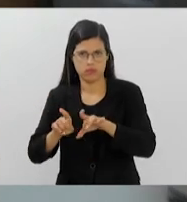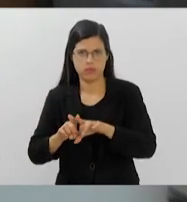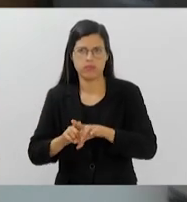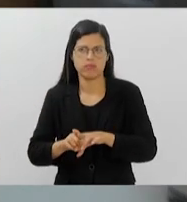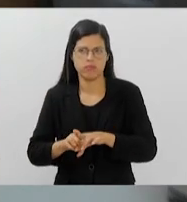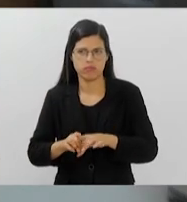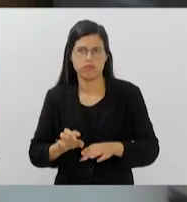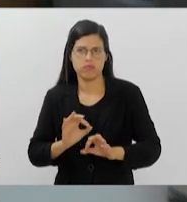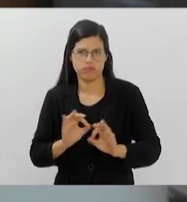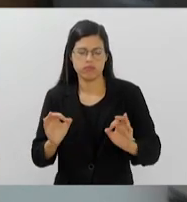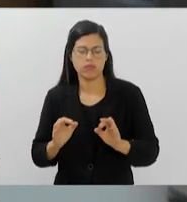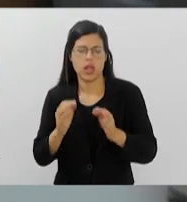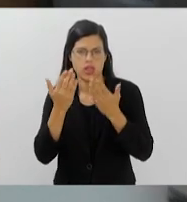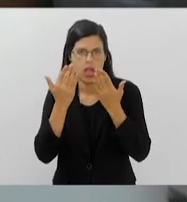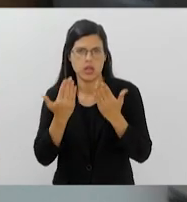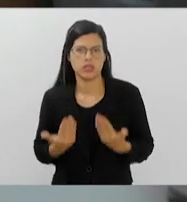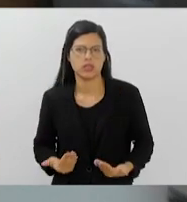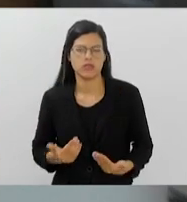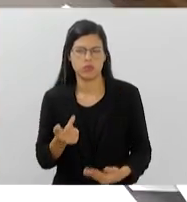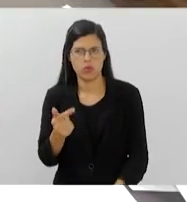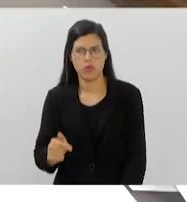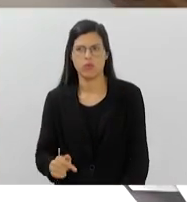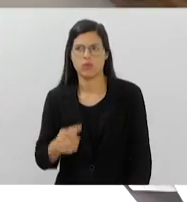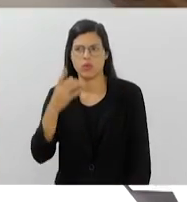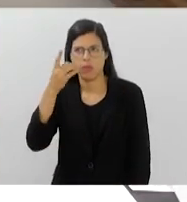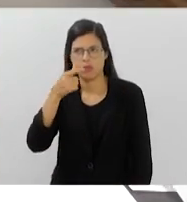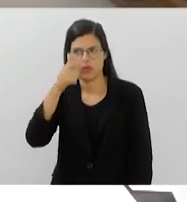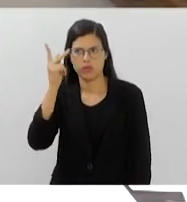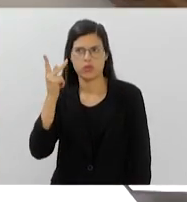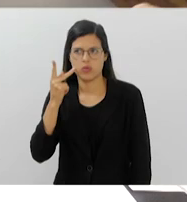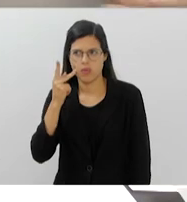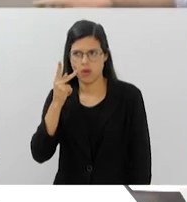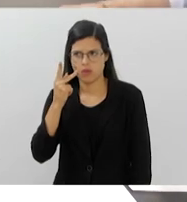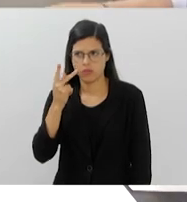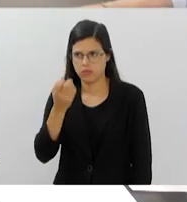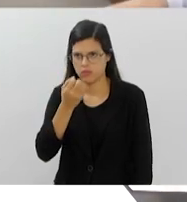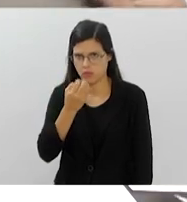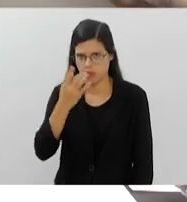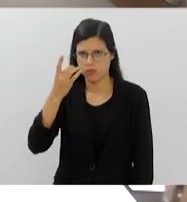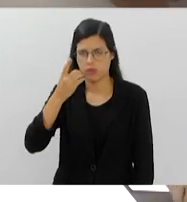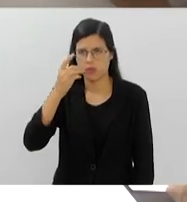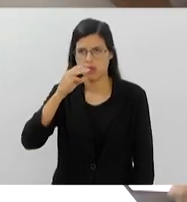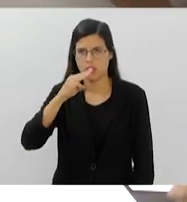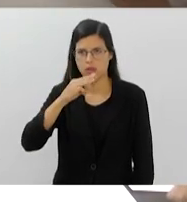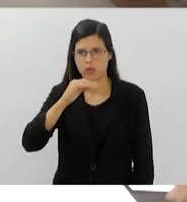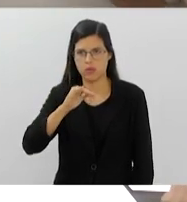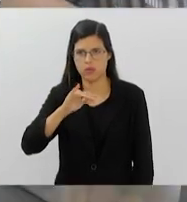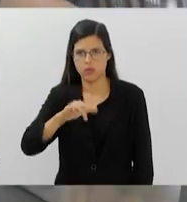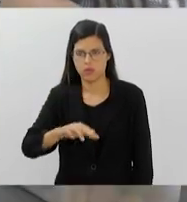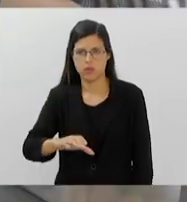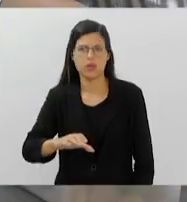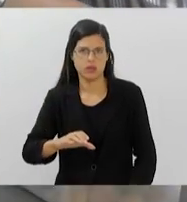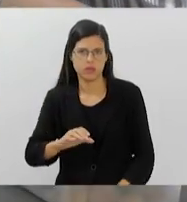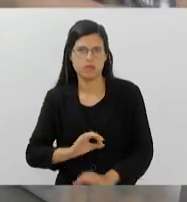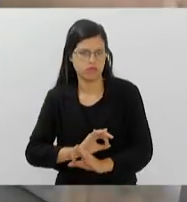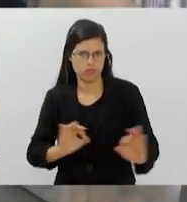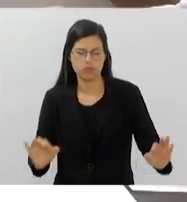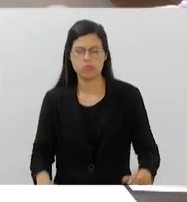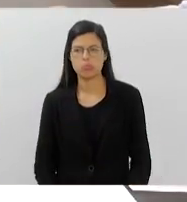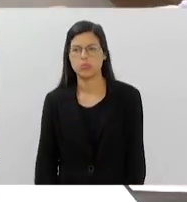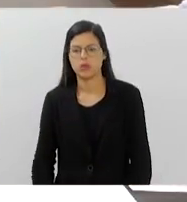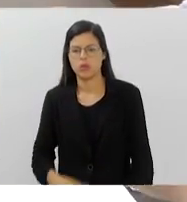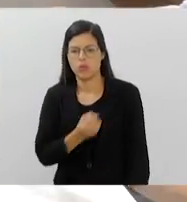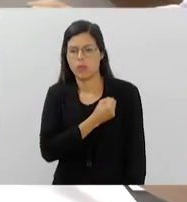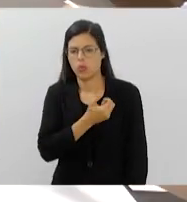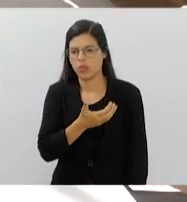Perfeito. Vista. Vistas, então, o deputado Luiz Paulo. Satisfaz, deputado Mink? Te discute plenamente, na volta. Plenamente. Perfeito. Item 10 da